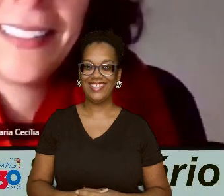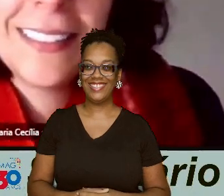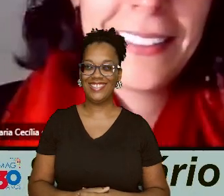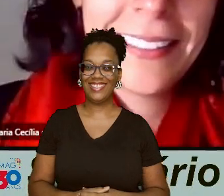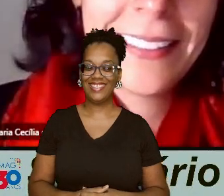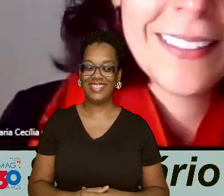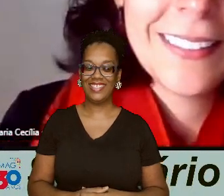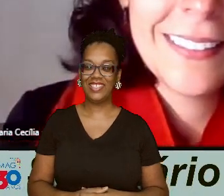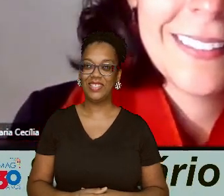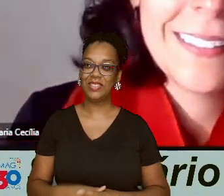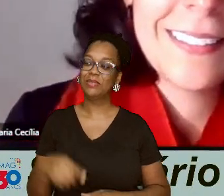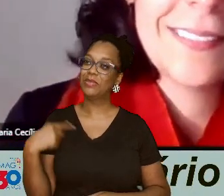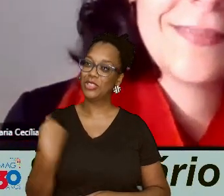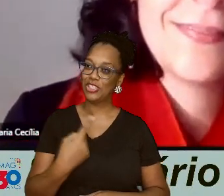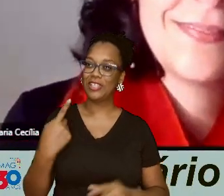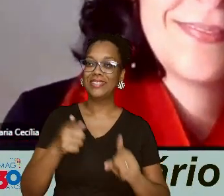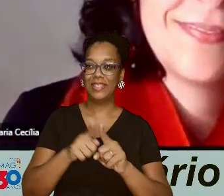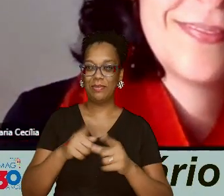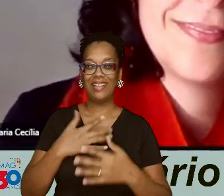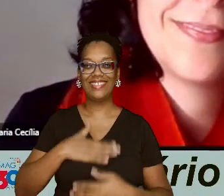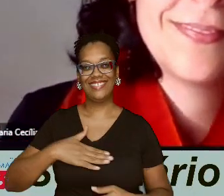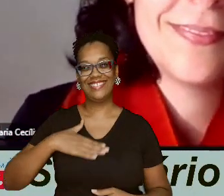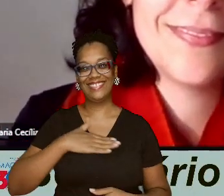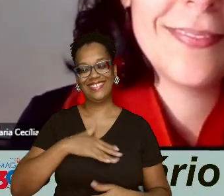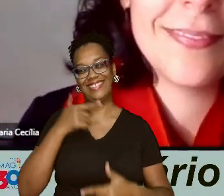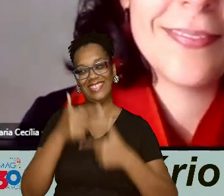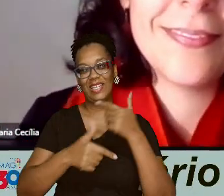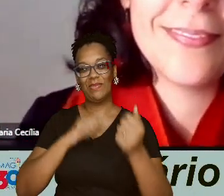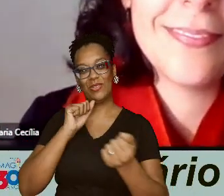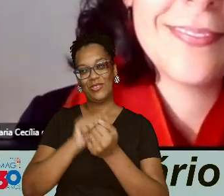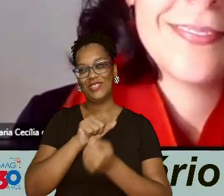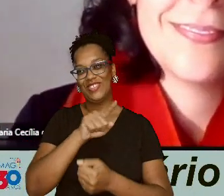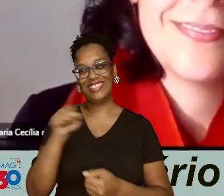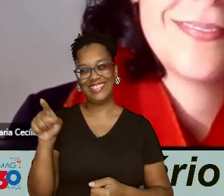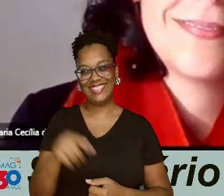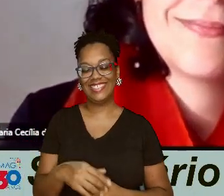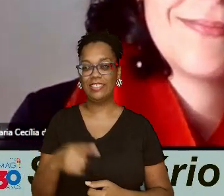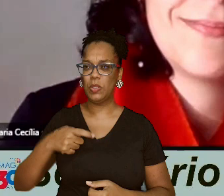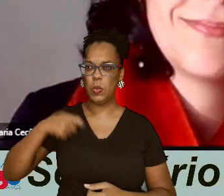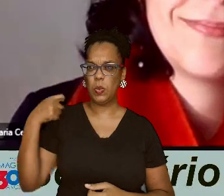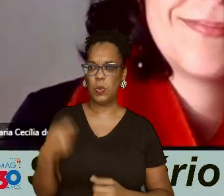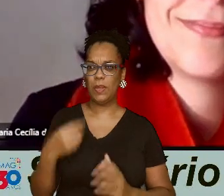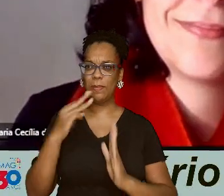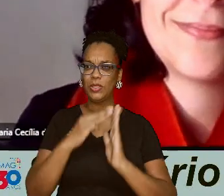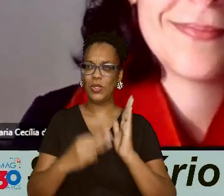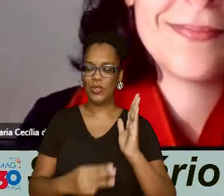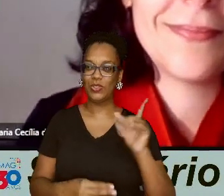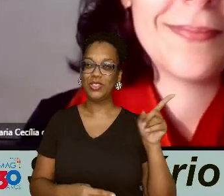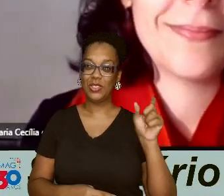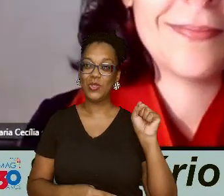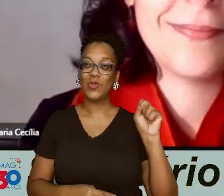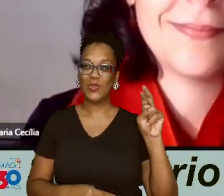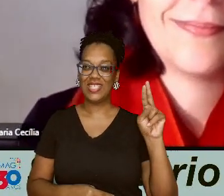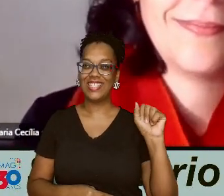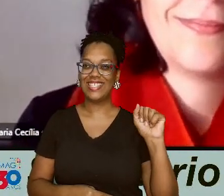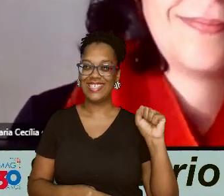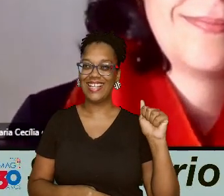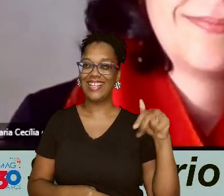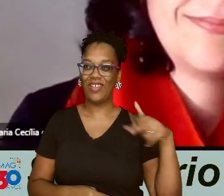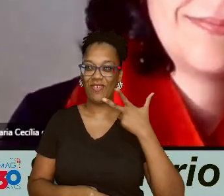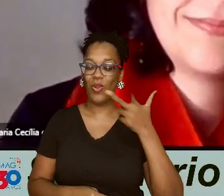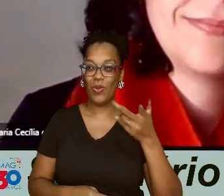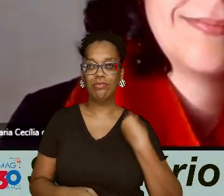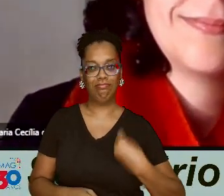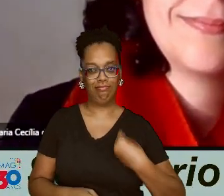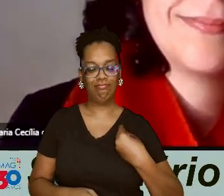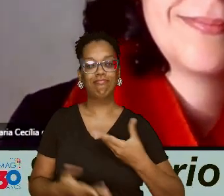Foi para nós também, Cecília, foi um prazer trabalhar com você. Seu rigor metodológico, que a Suzana lembrou, realmente esteve presente nas nossas